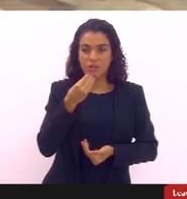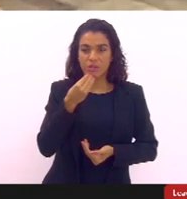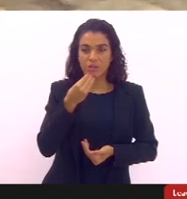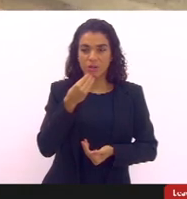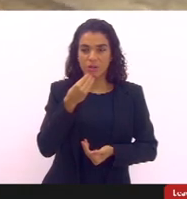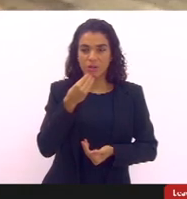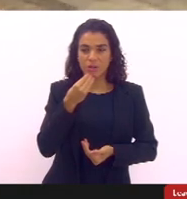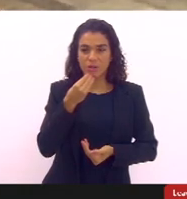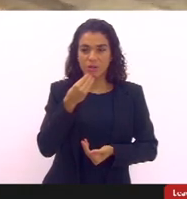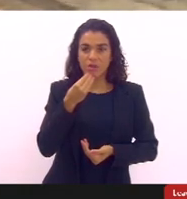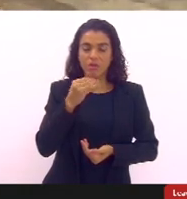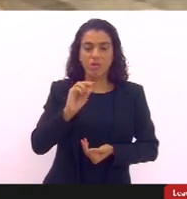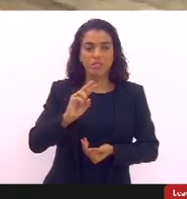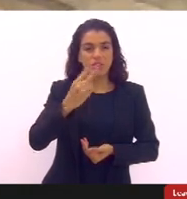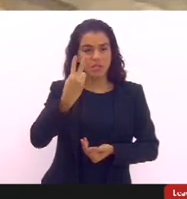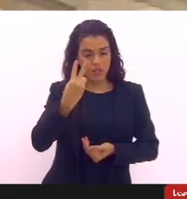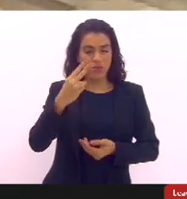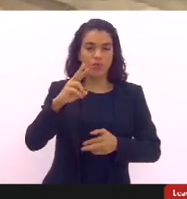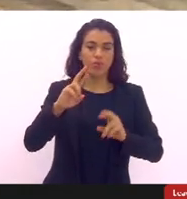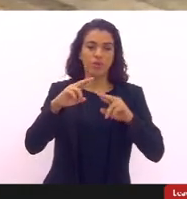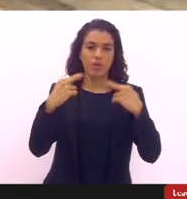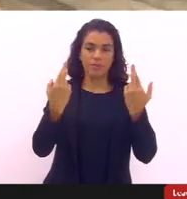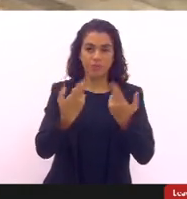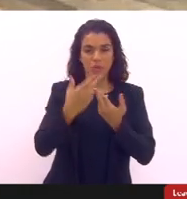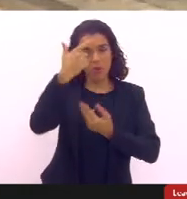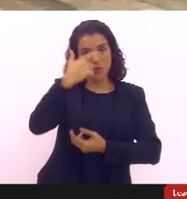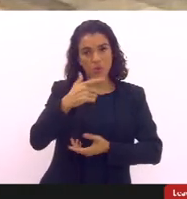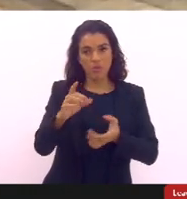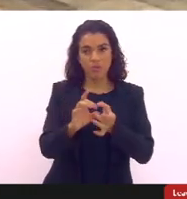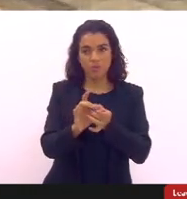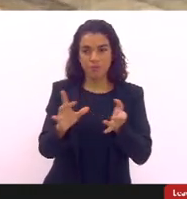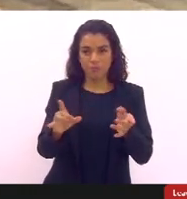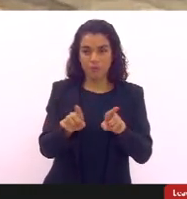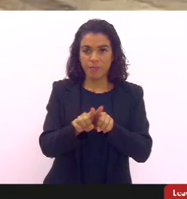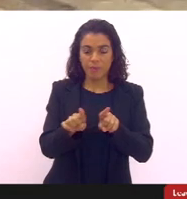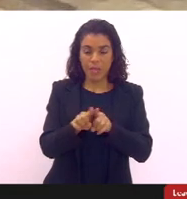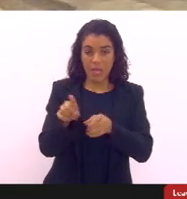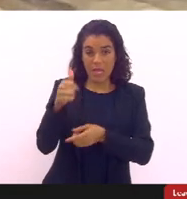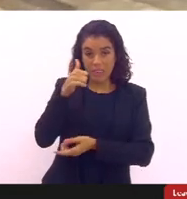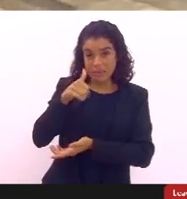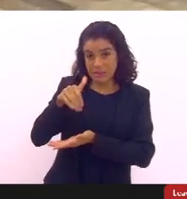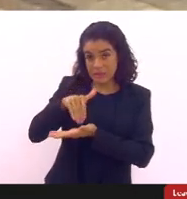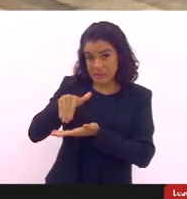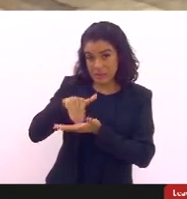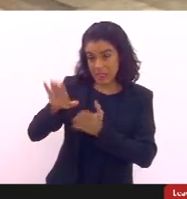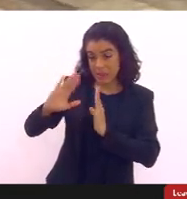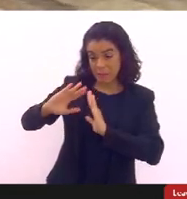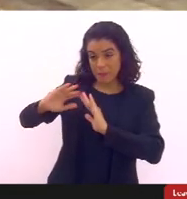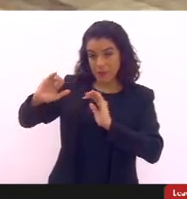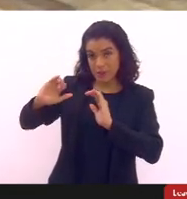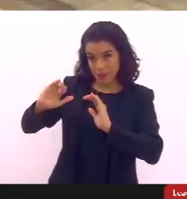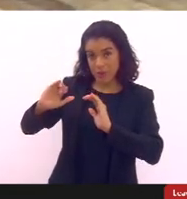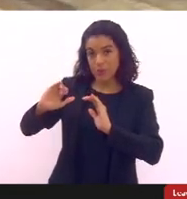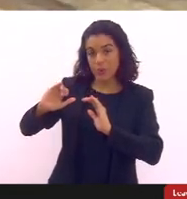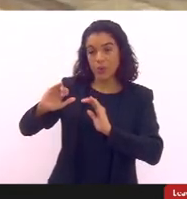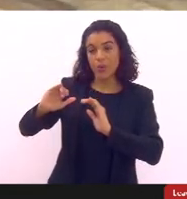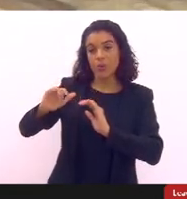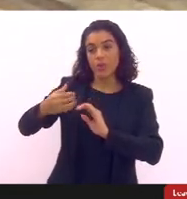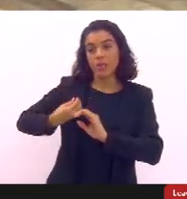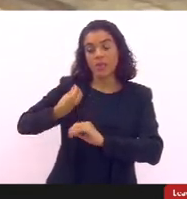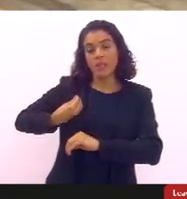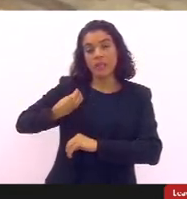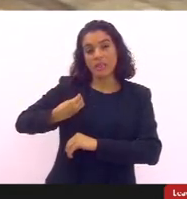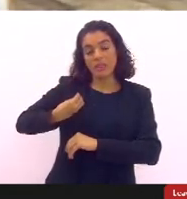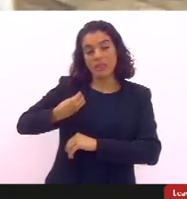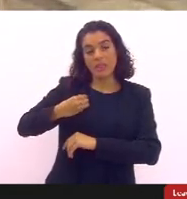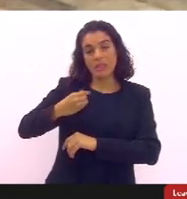no segundo encontro. Estou à disposição. A secretária pediu para ficar a ausência dela, que ela está fazendo